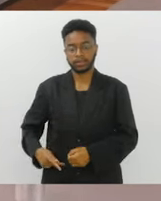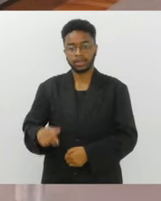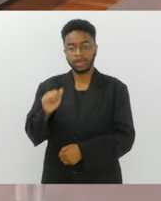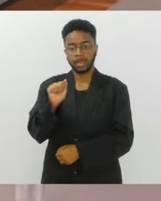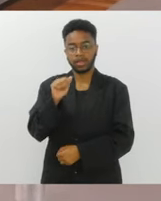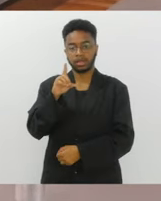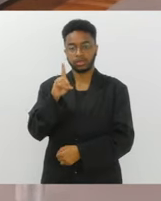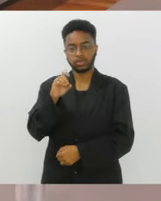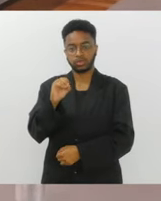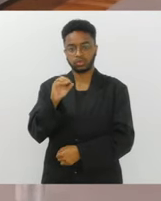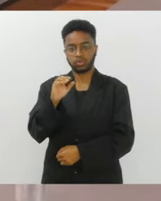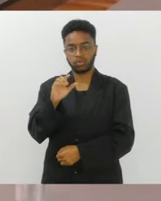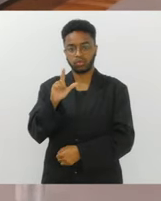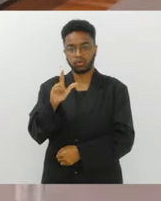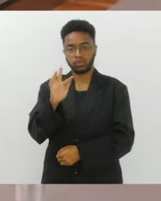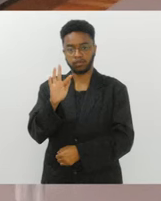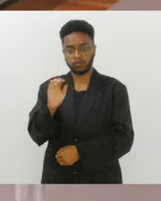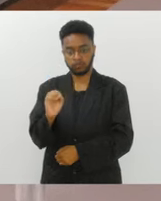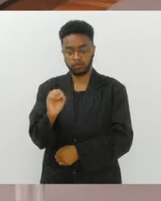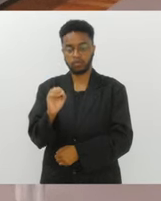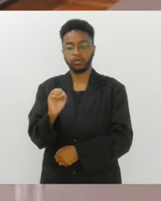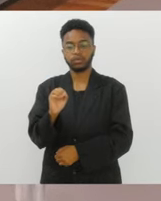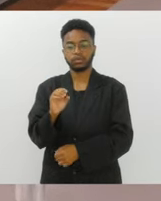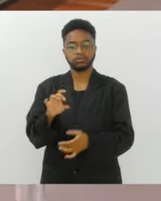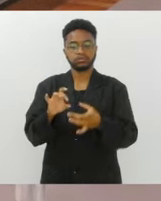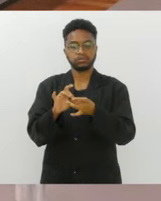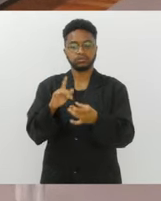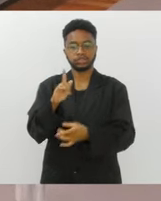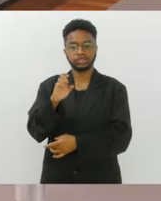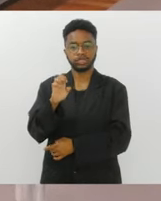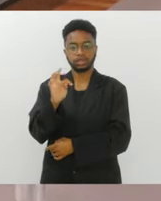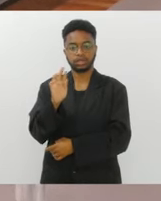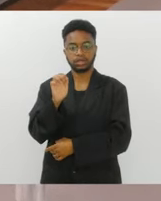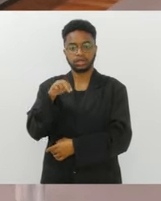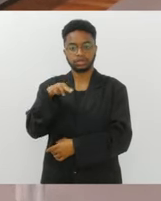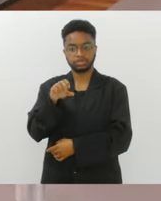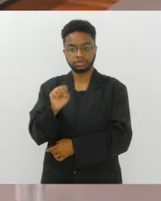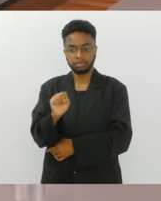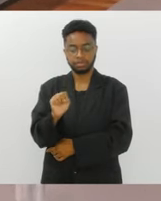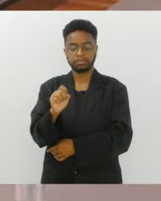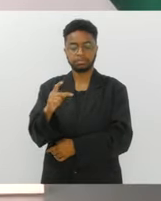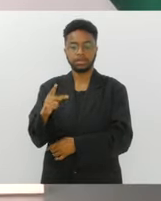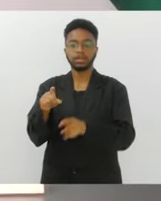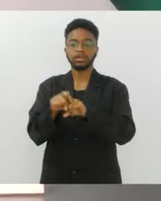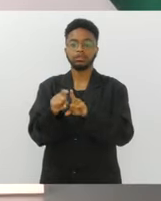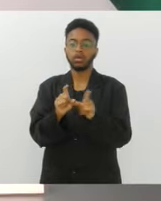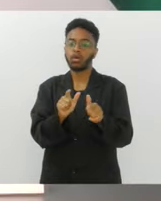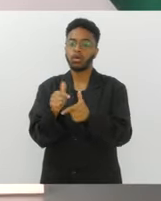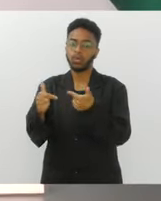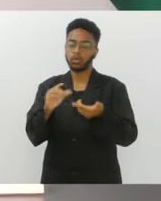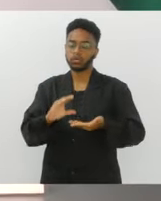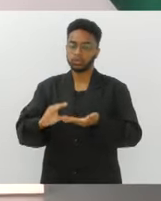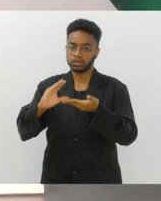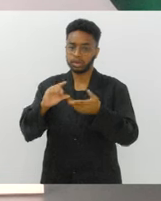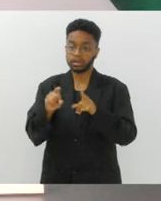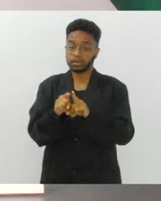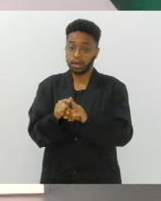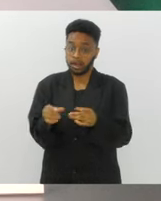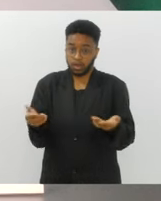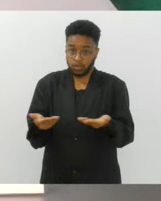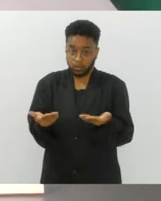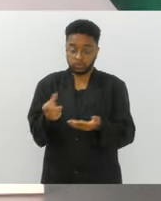conselheiro, presidente da AGETRANSP, assim eu cumprimento os demais conselheiros. Hoje, vamos relembrar